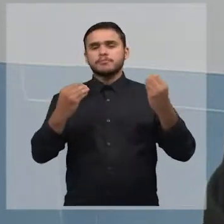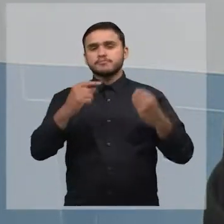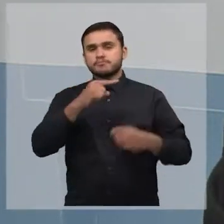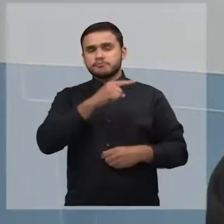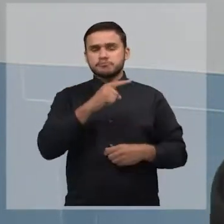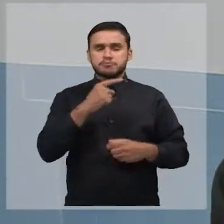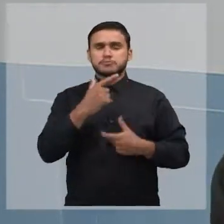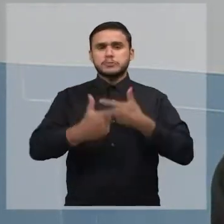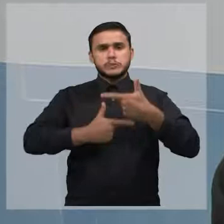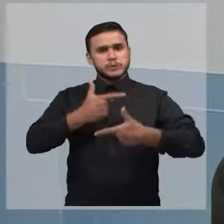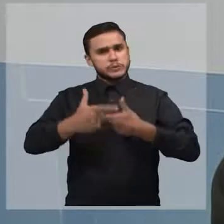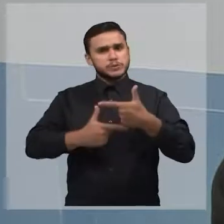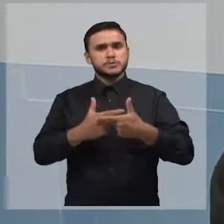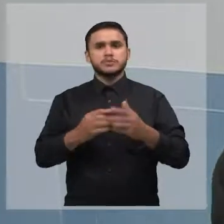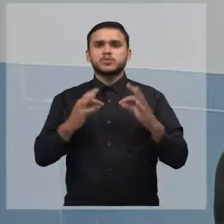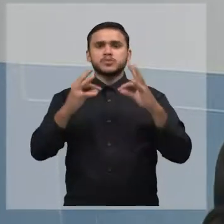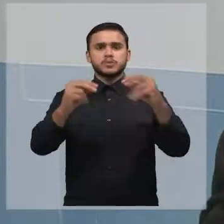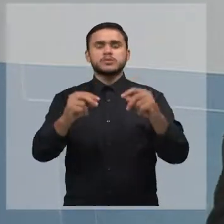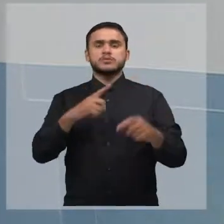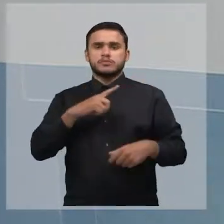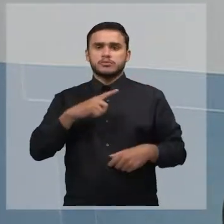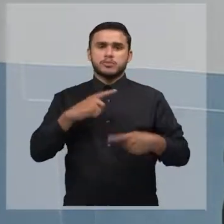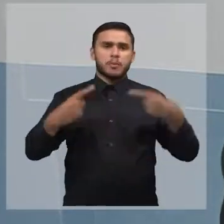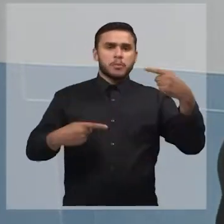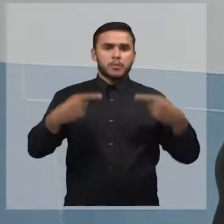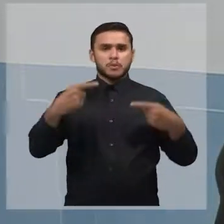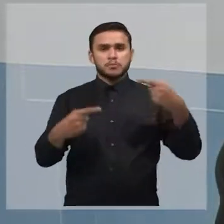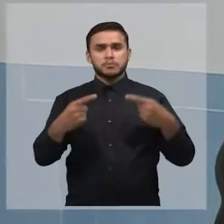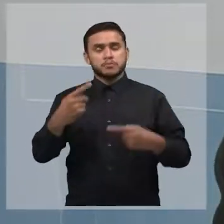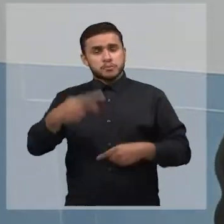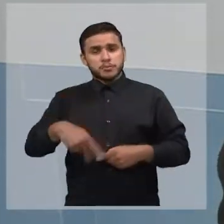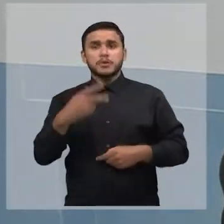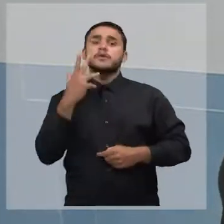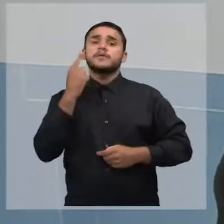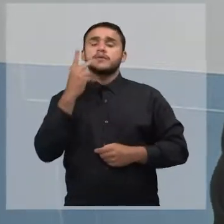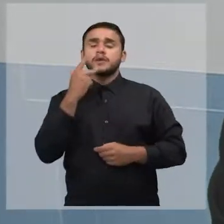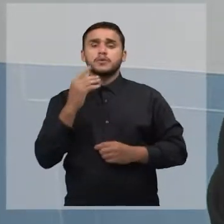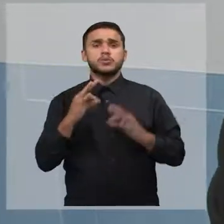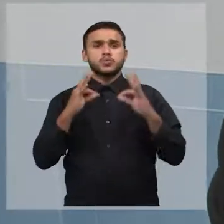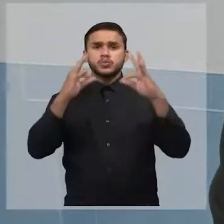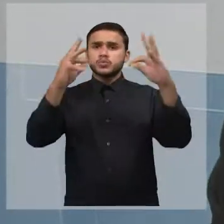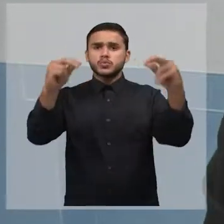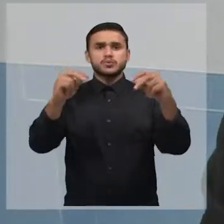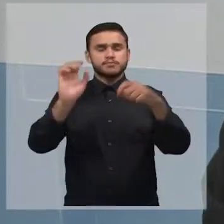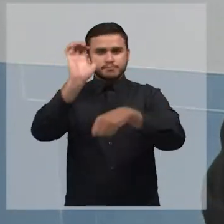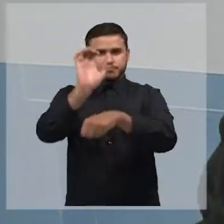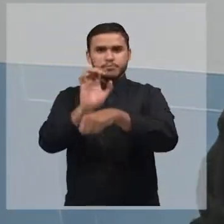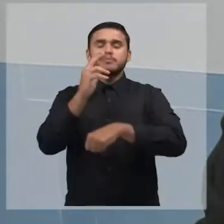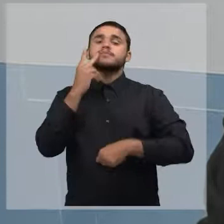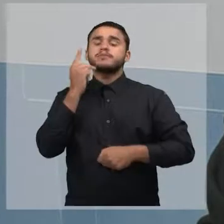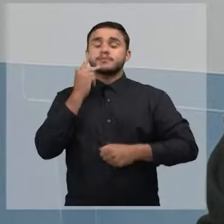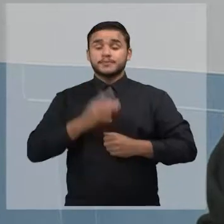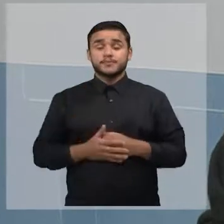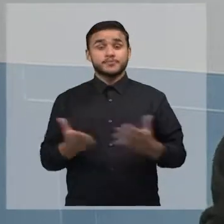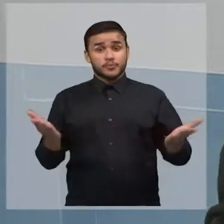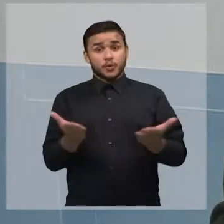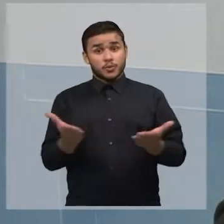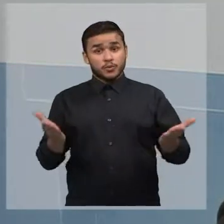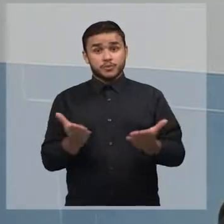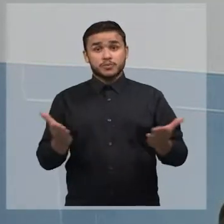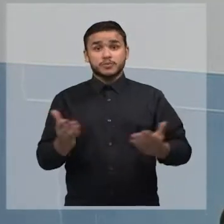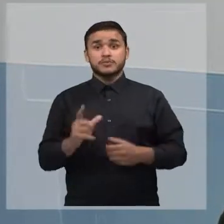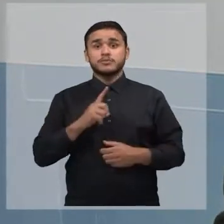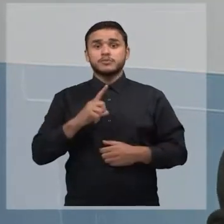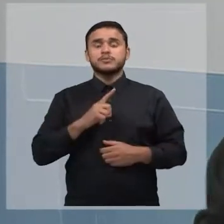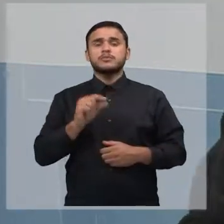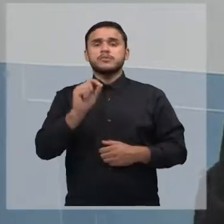resultados legislativos, como também outros personagens da política do município de Fortaleza e também de todo o estado do Ceará. Hoje